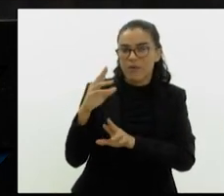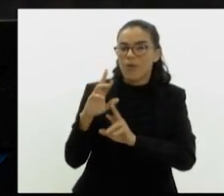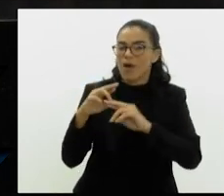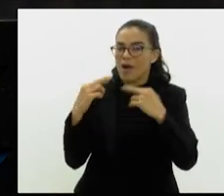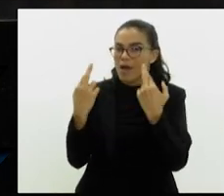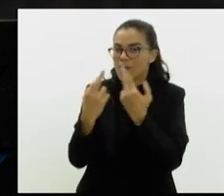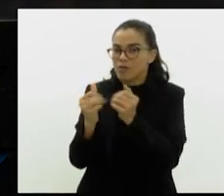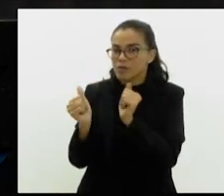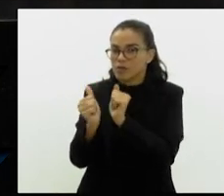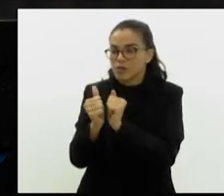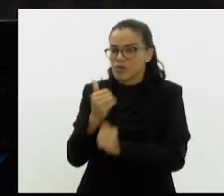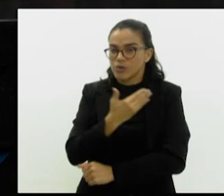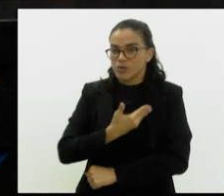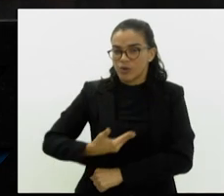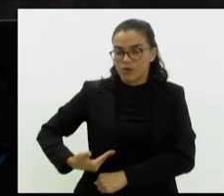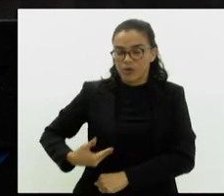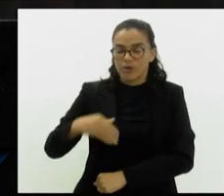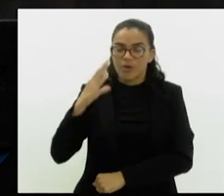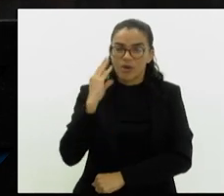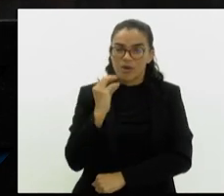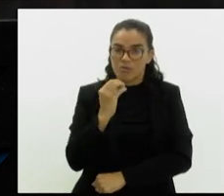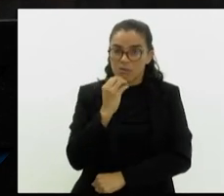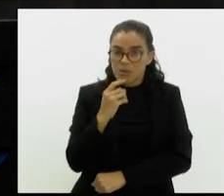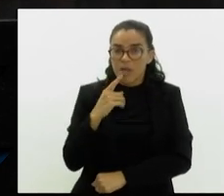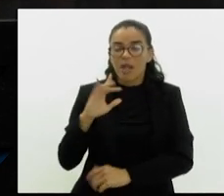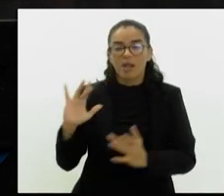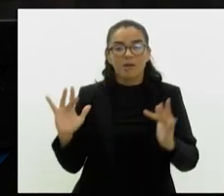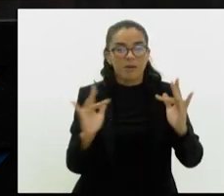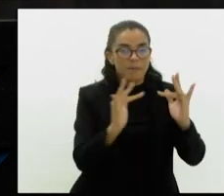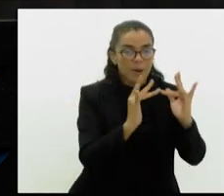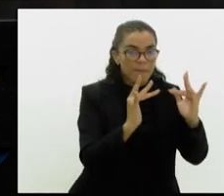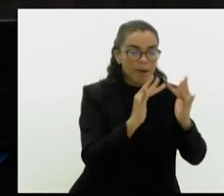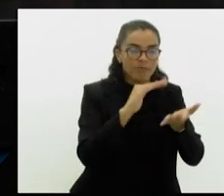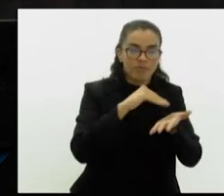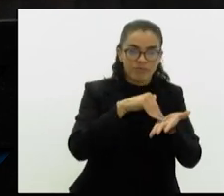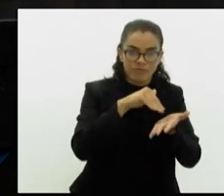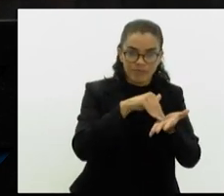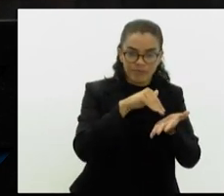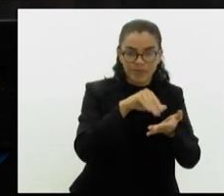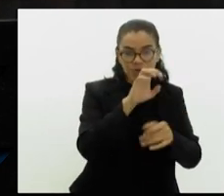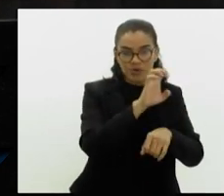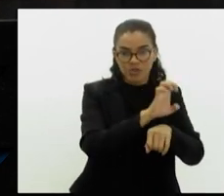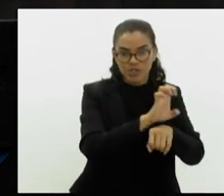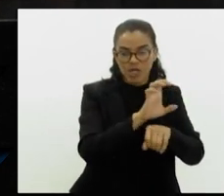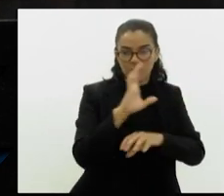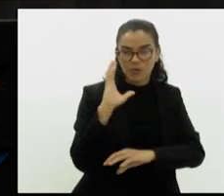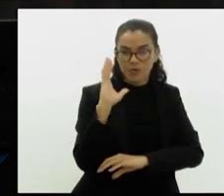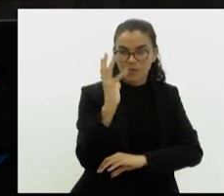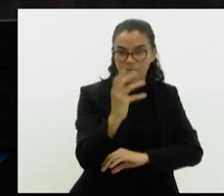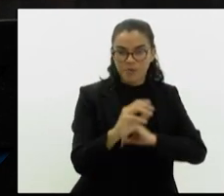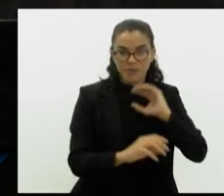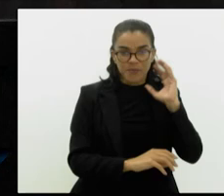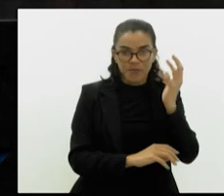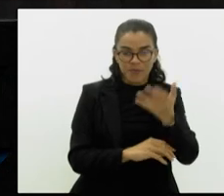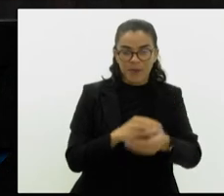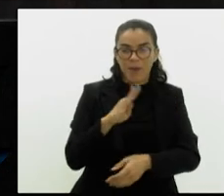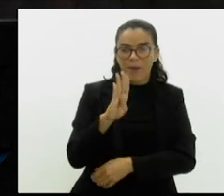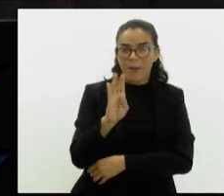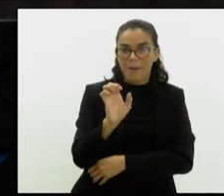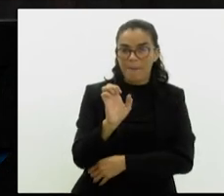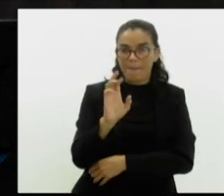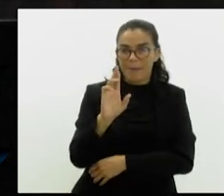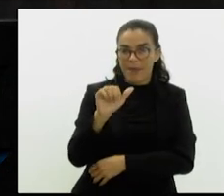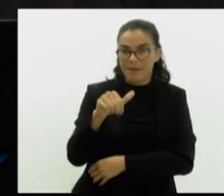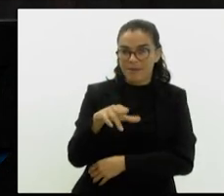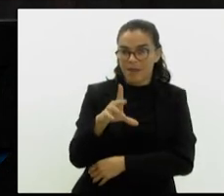Cláudio Castro ele então entrou em contato com o secretário de estado de Meio Ambiente Bernardo Ross